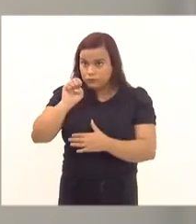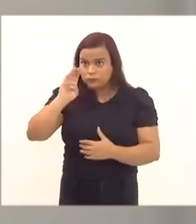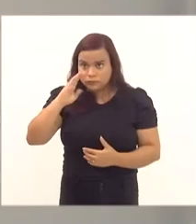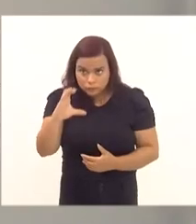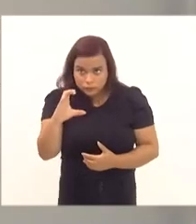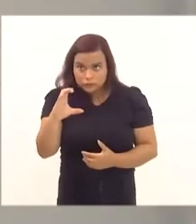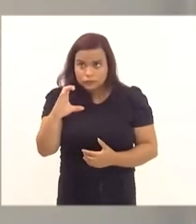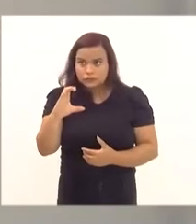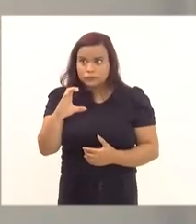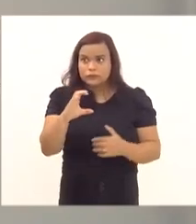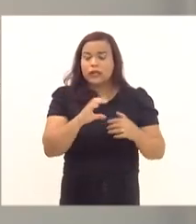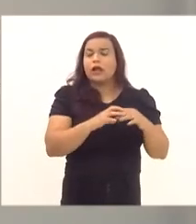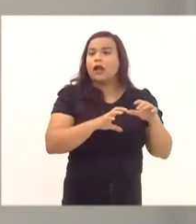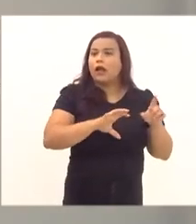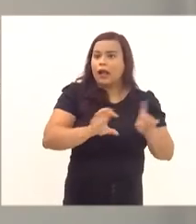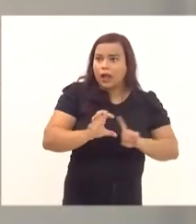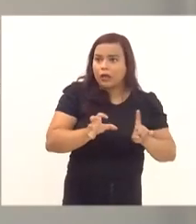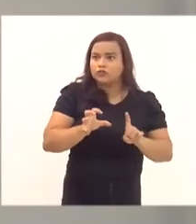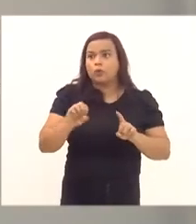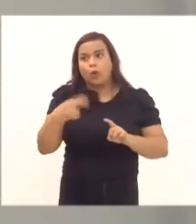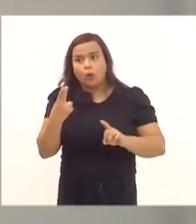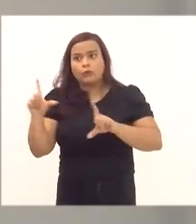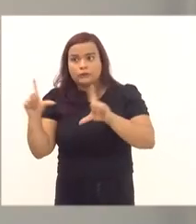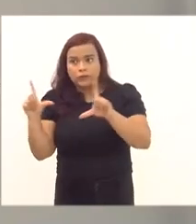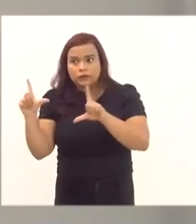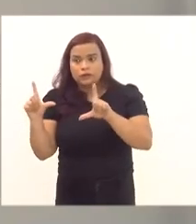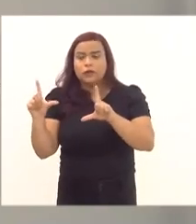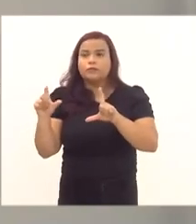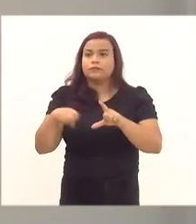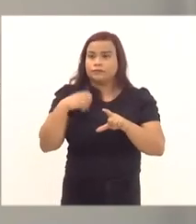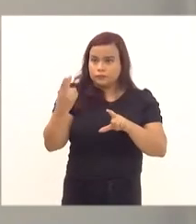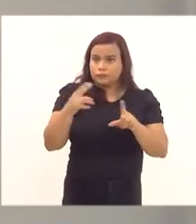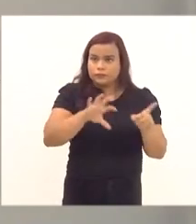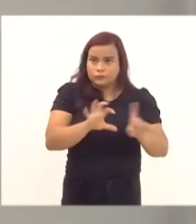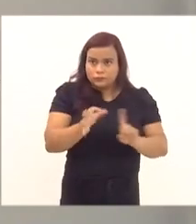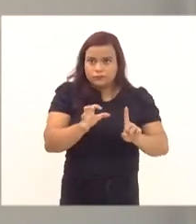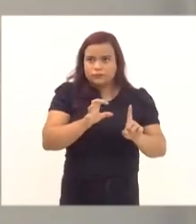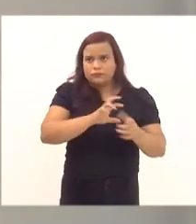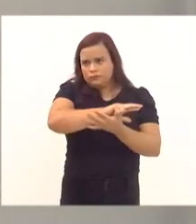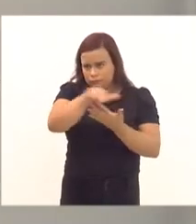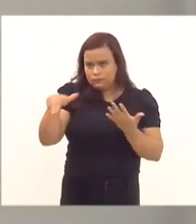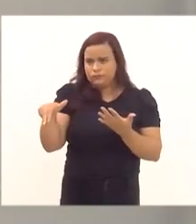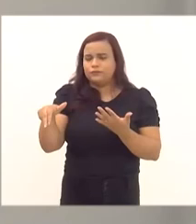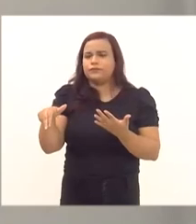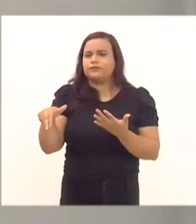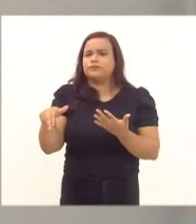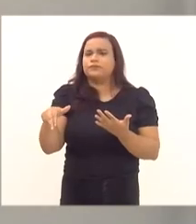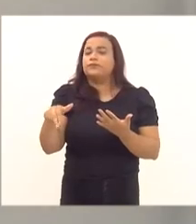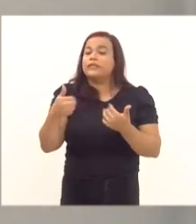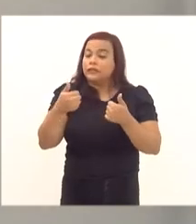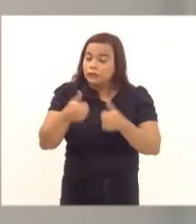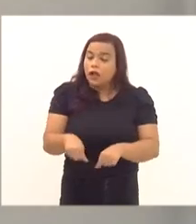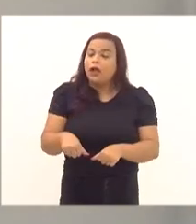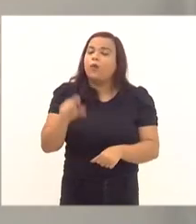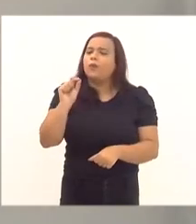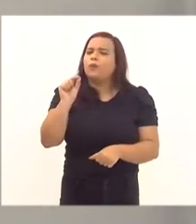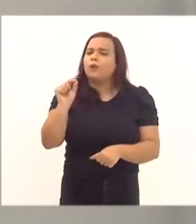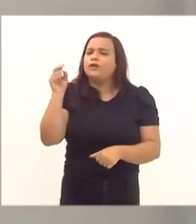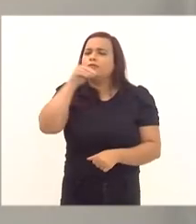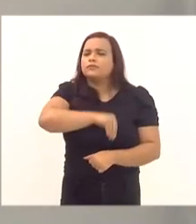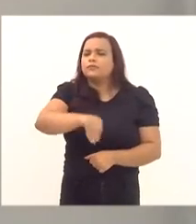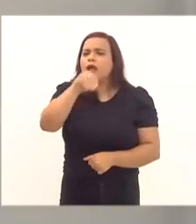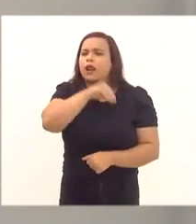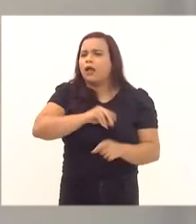serviços da Rádio sejam os da TV seja os das rádios pelos rincões estão com seus salários